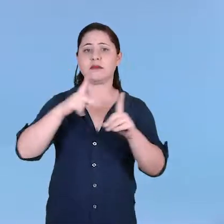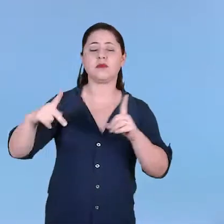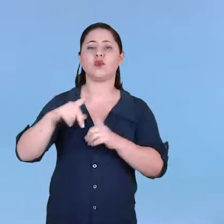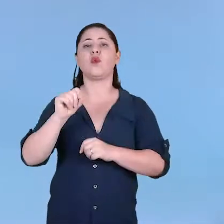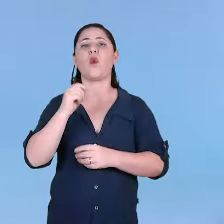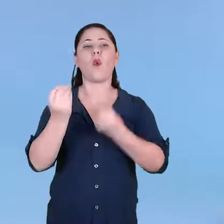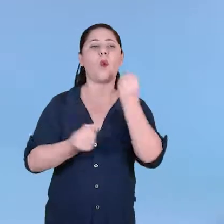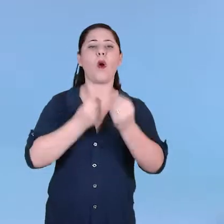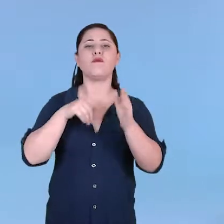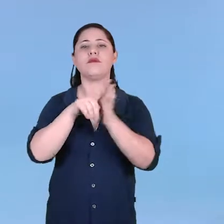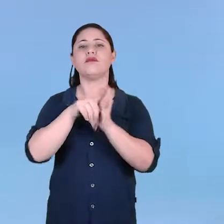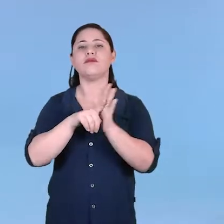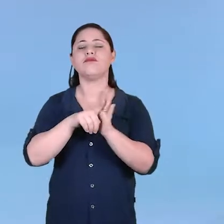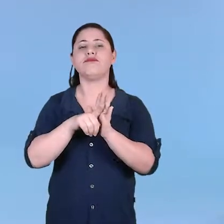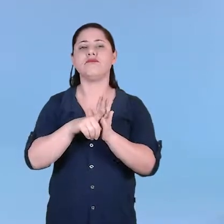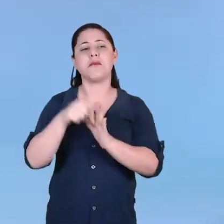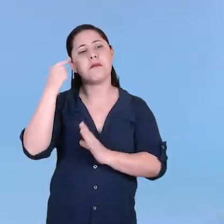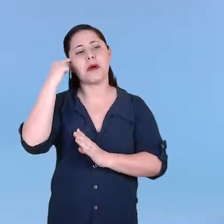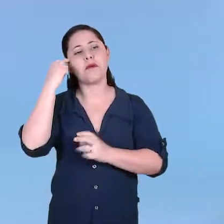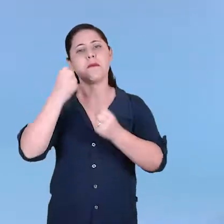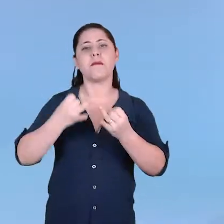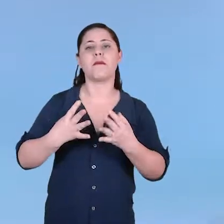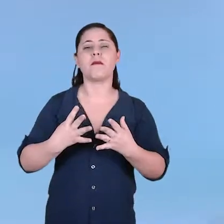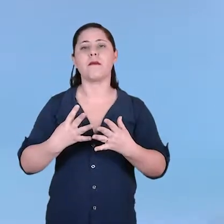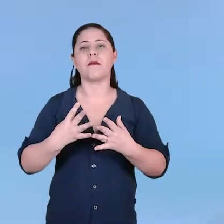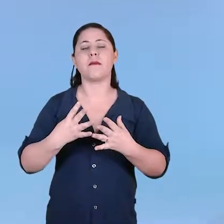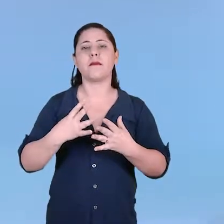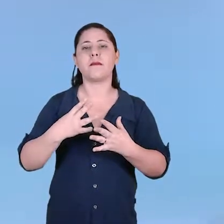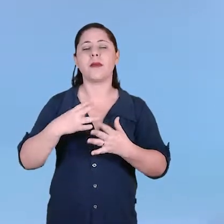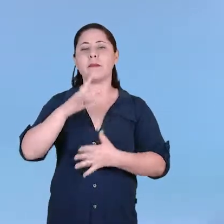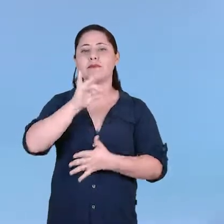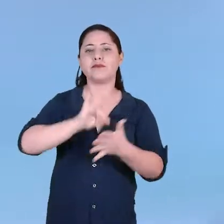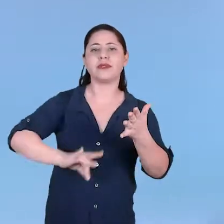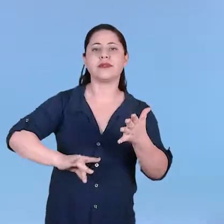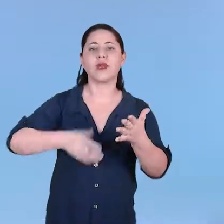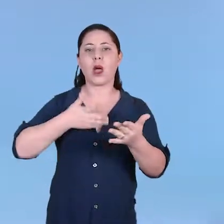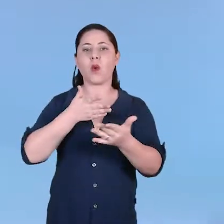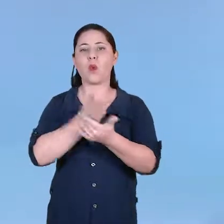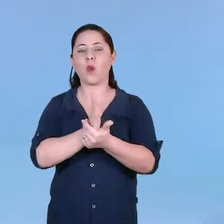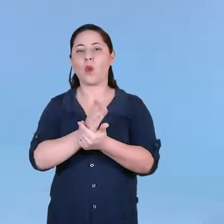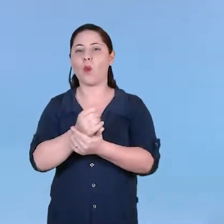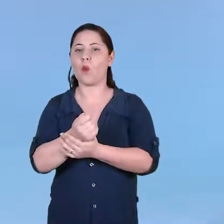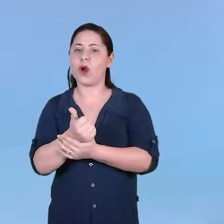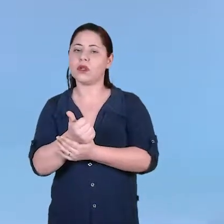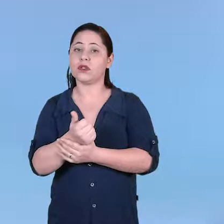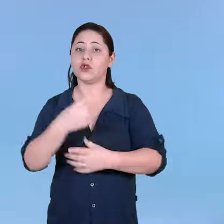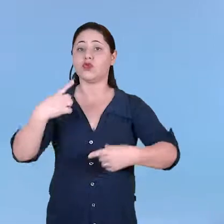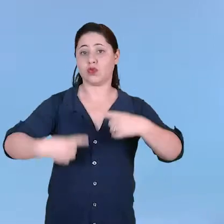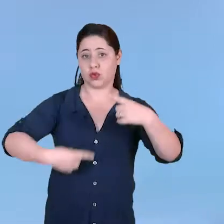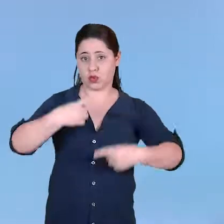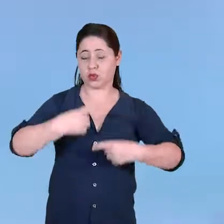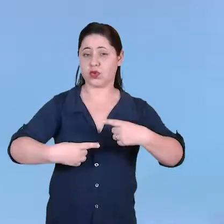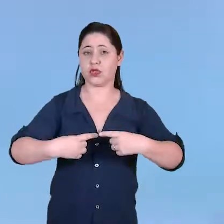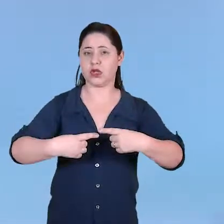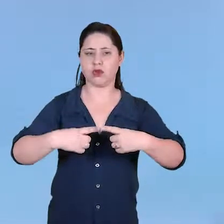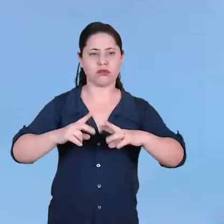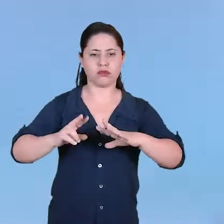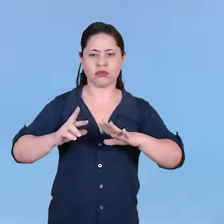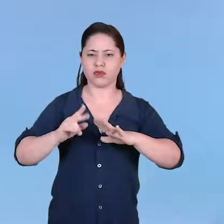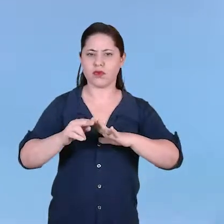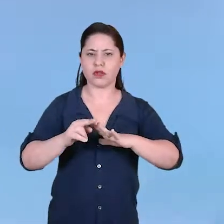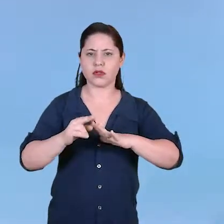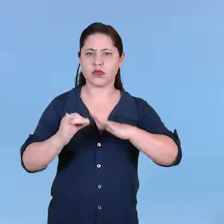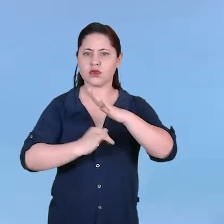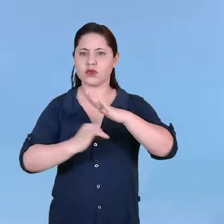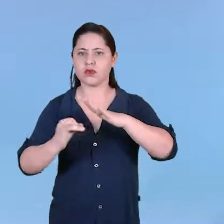essa proposta que já foi aprovada, praticamente está sendo, inclusive, discutido com várias instituições sobre